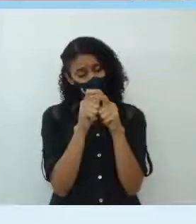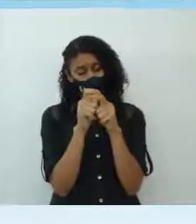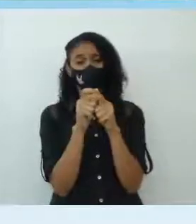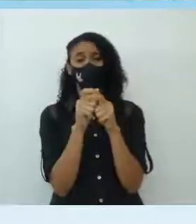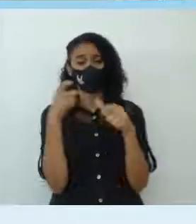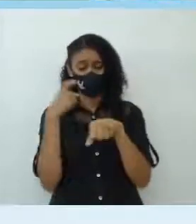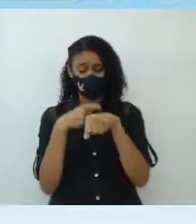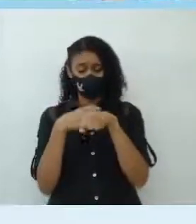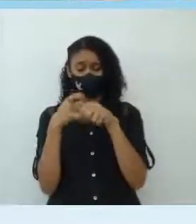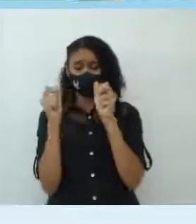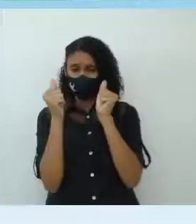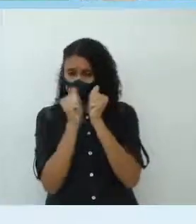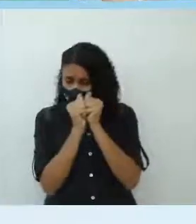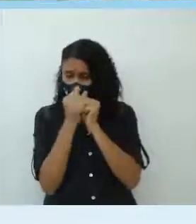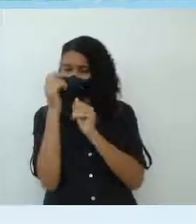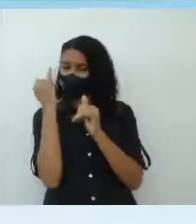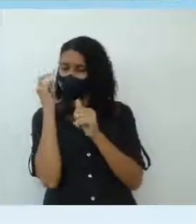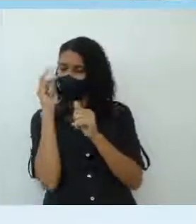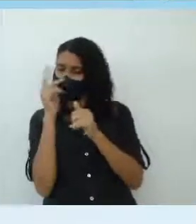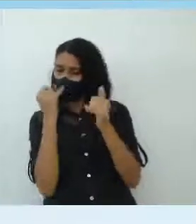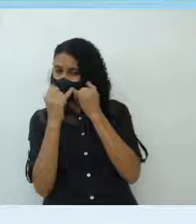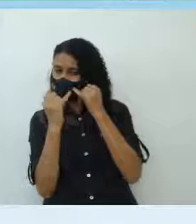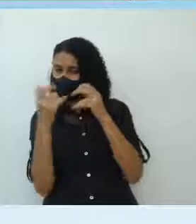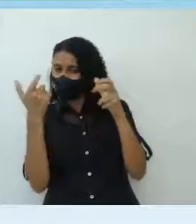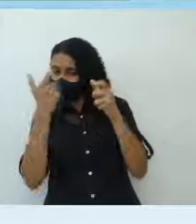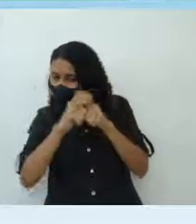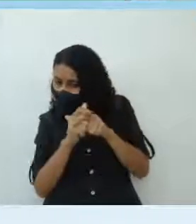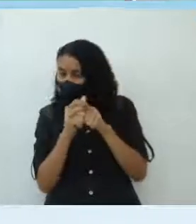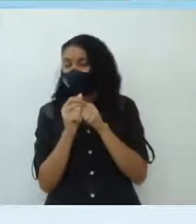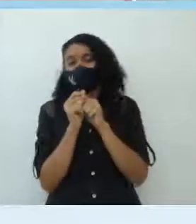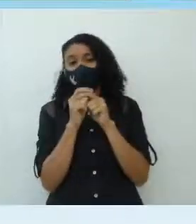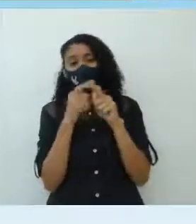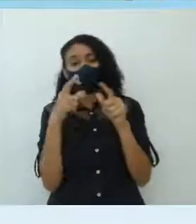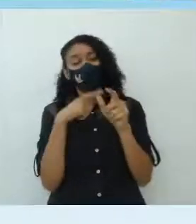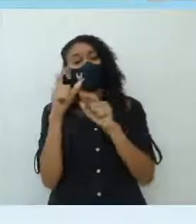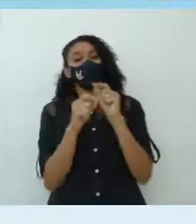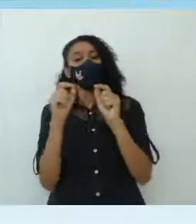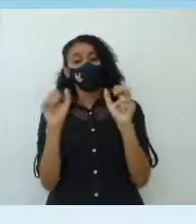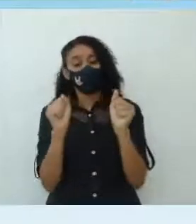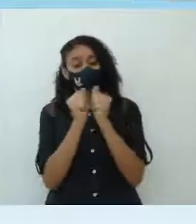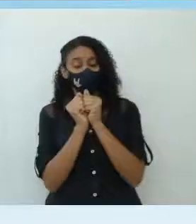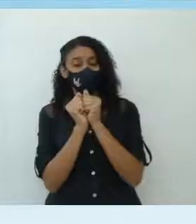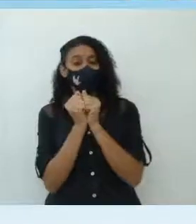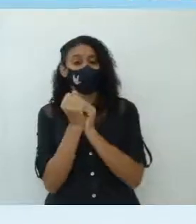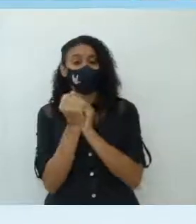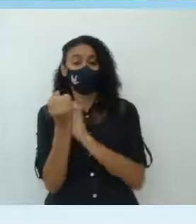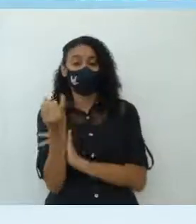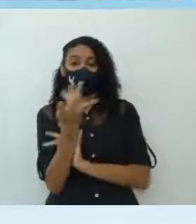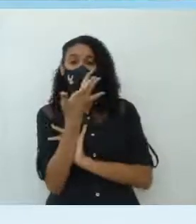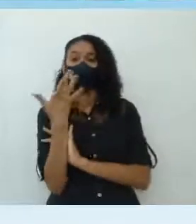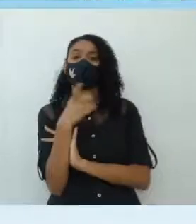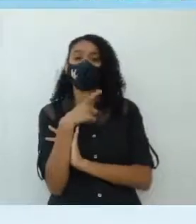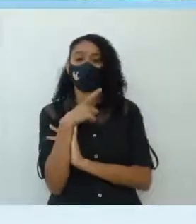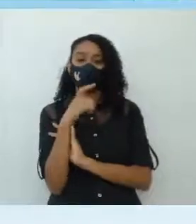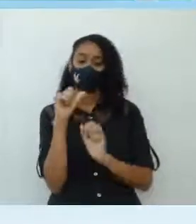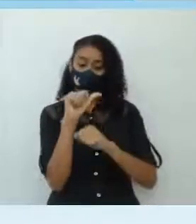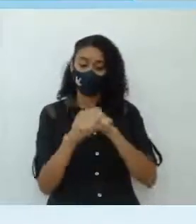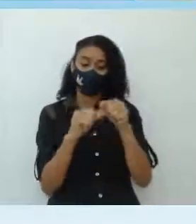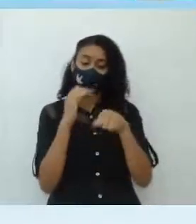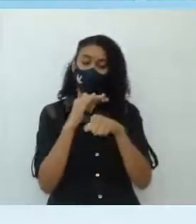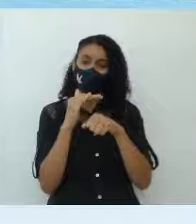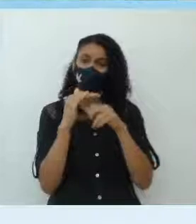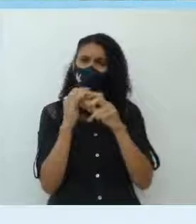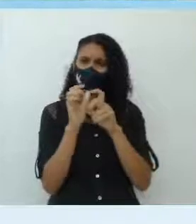bolinha sólida, né? Aparentemente menor, mas que reúne uma quantidade de átomos mais elevada. E